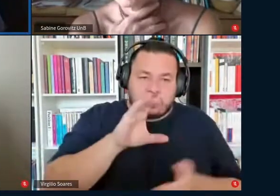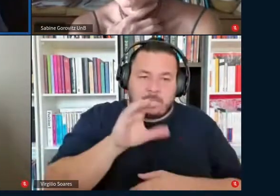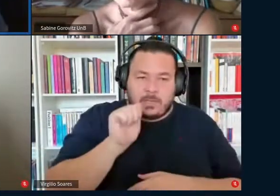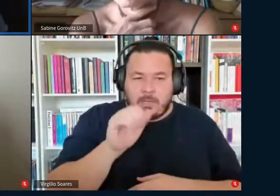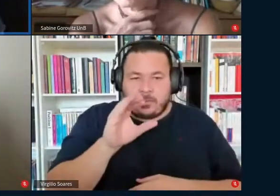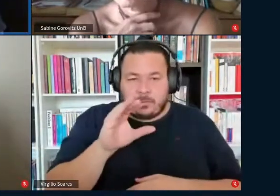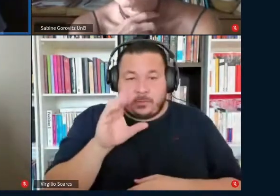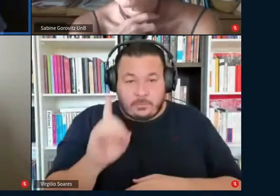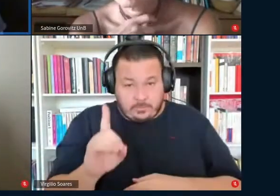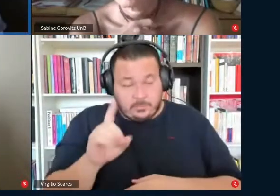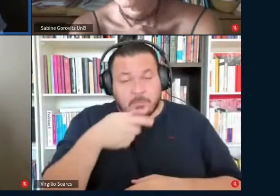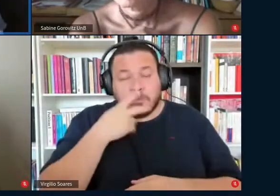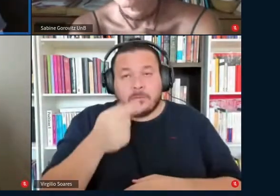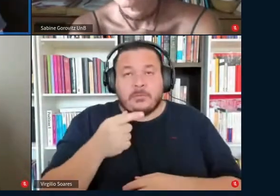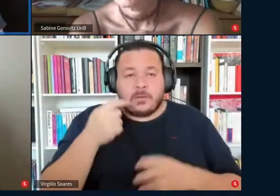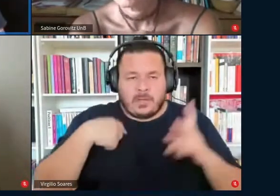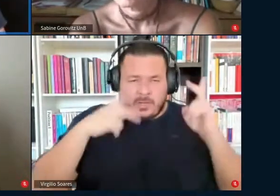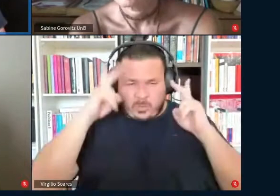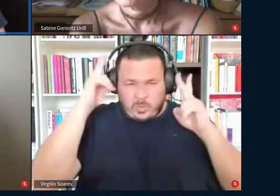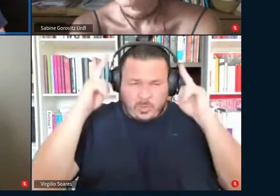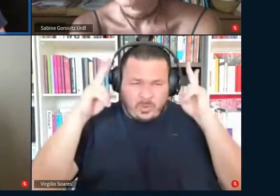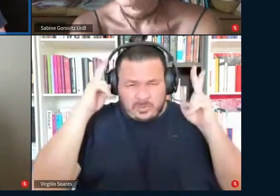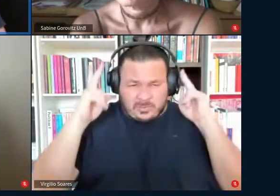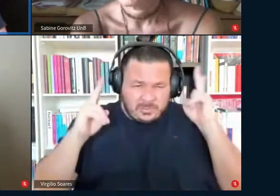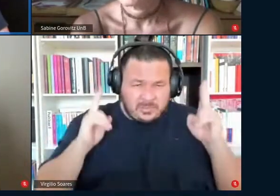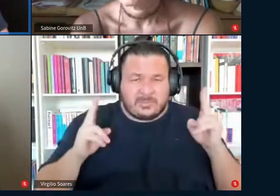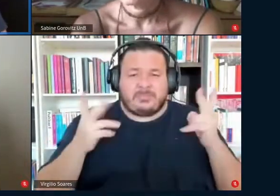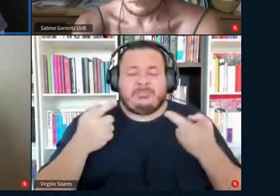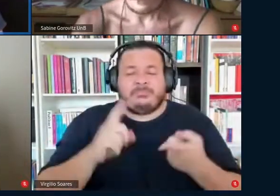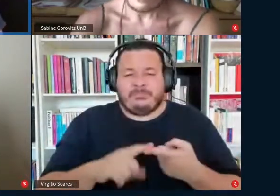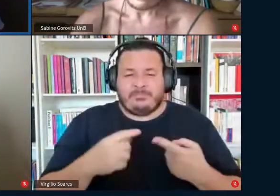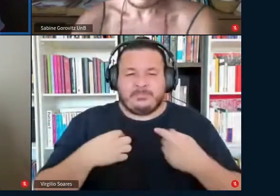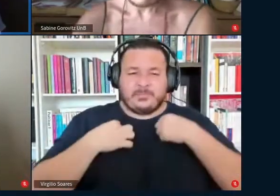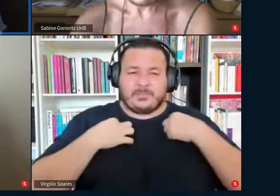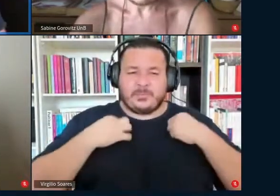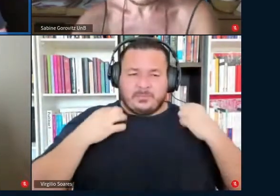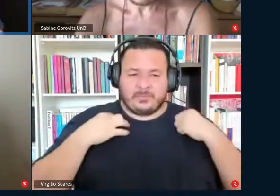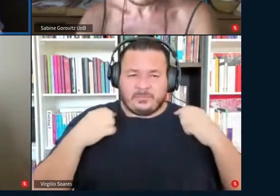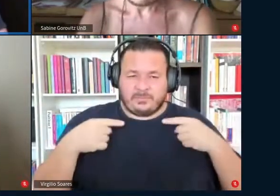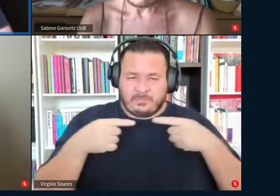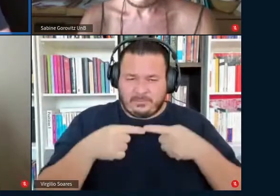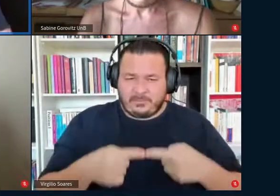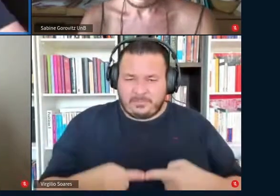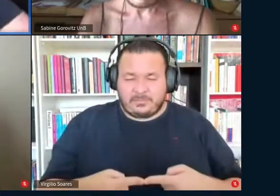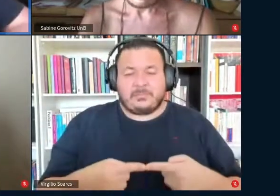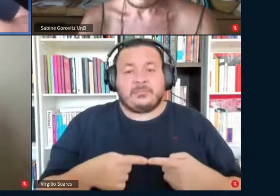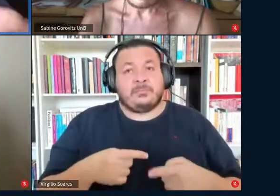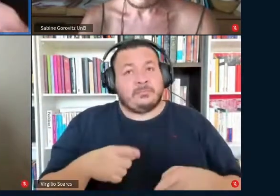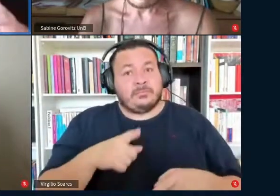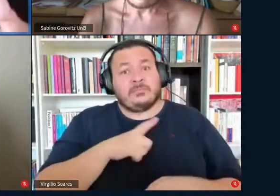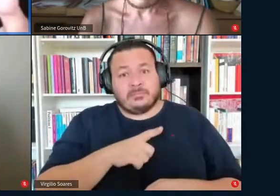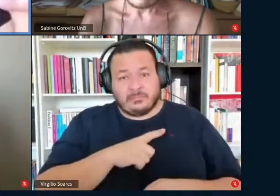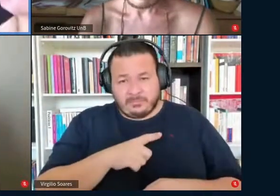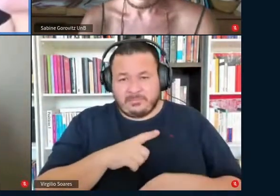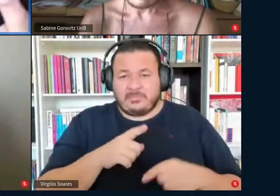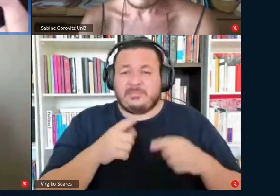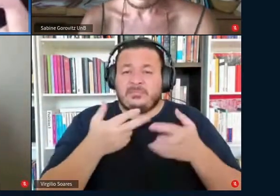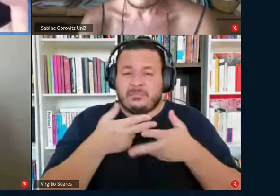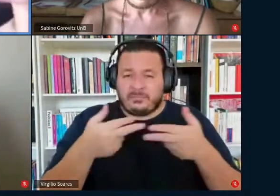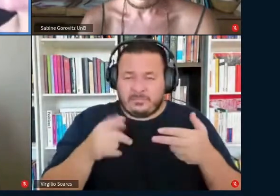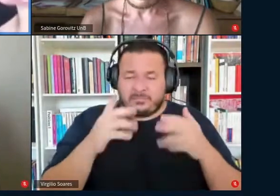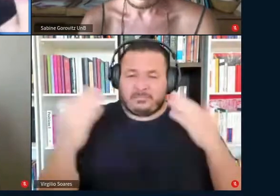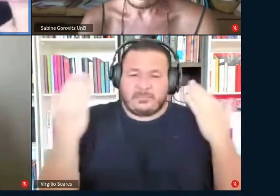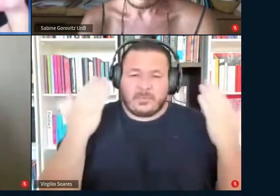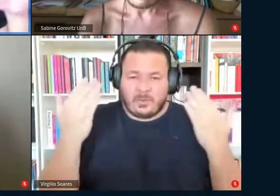se remete a corte de cabelo, a roupa adequada. A gente sabe que tem essa questão do